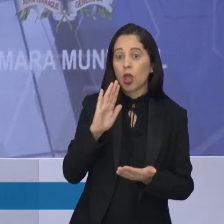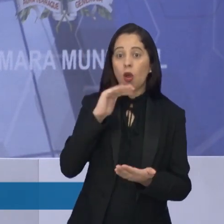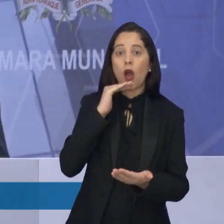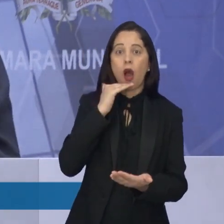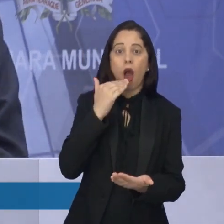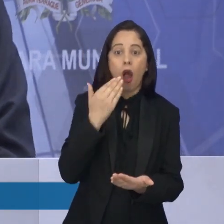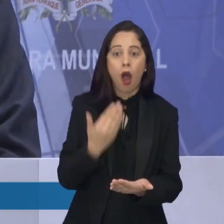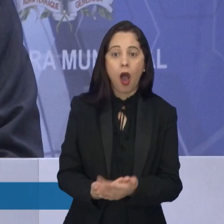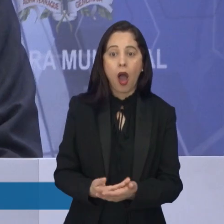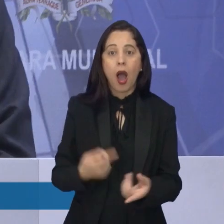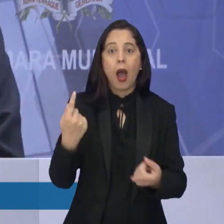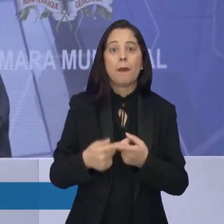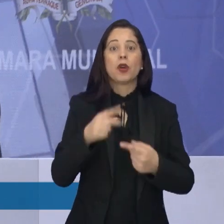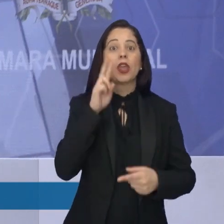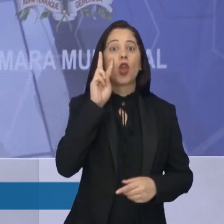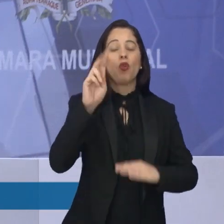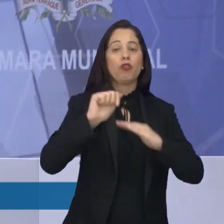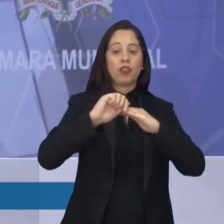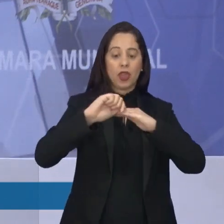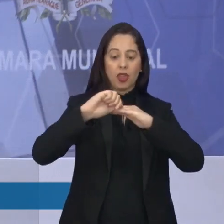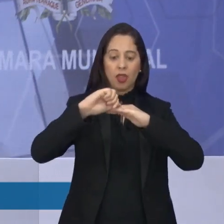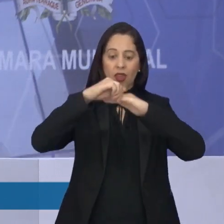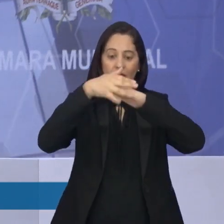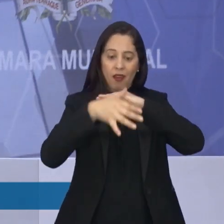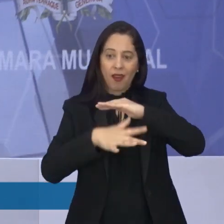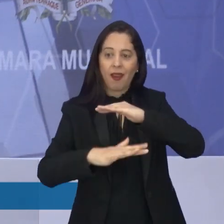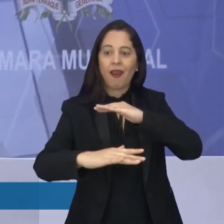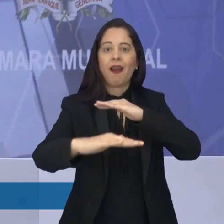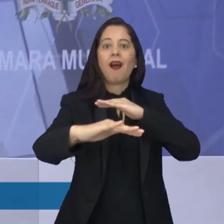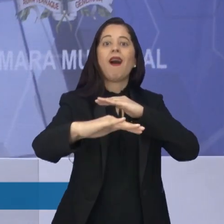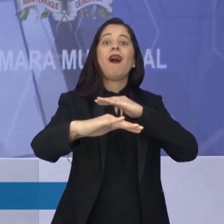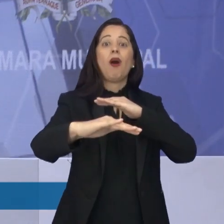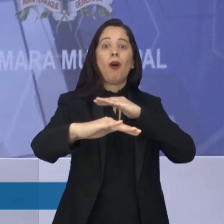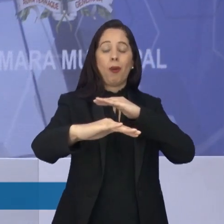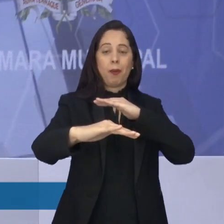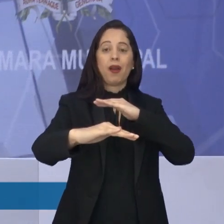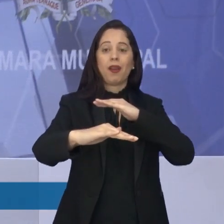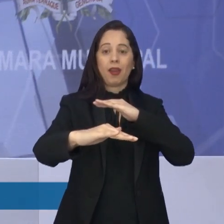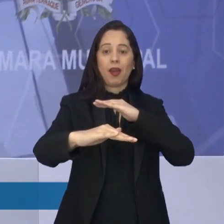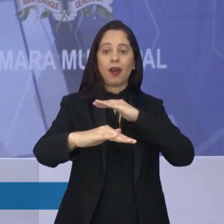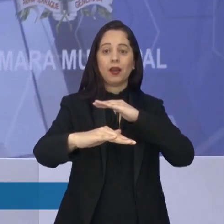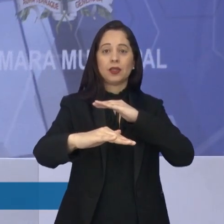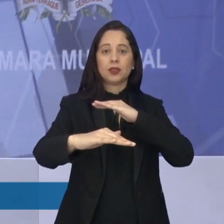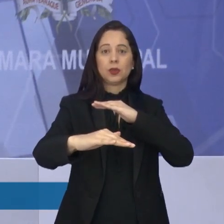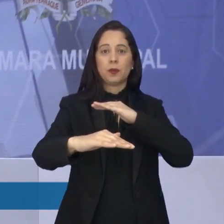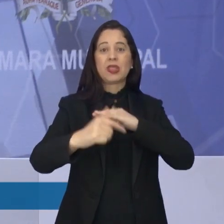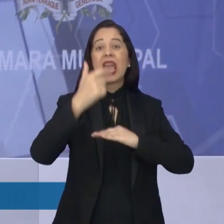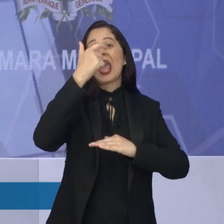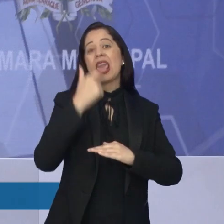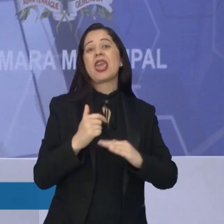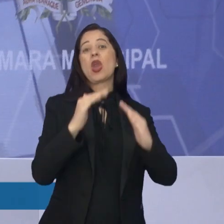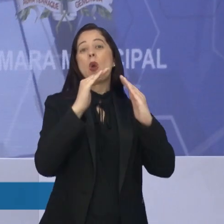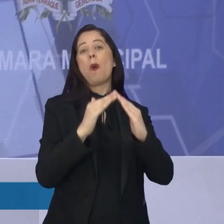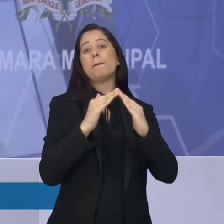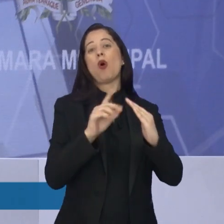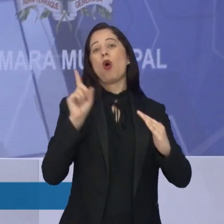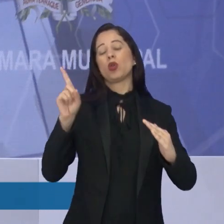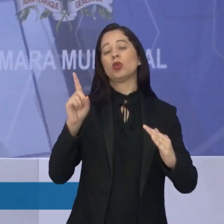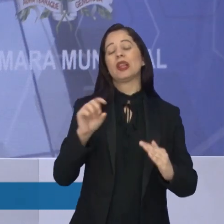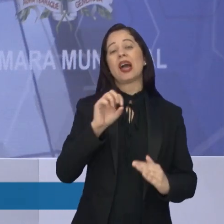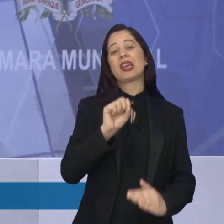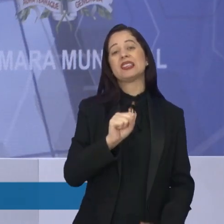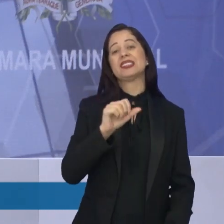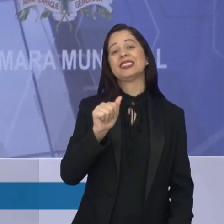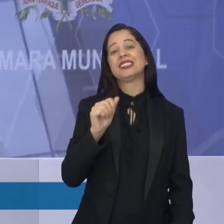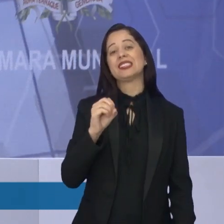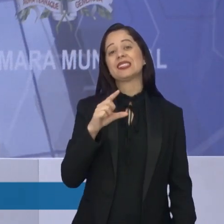eu vi o banhado. E eu fui educado em São Caetano do Sul, onde eu passei os primeiros 15